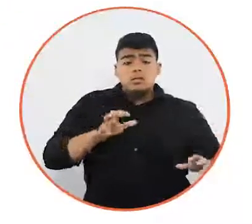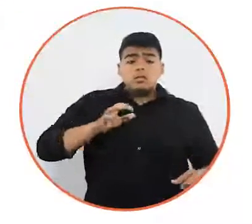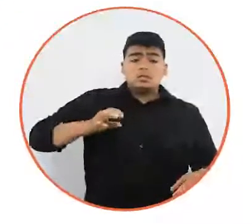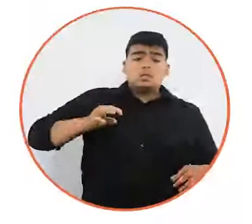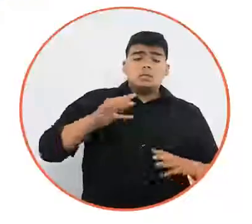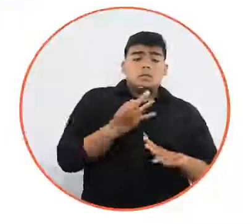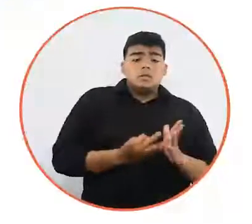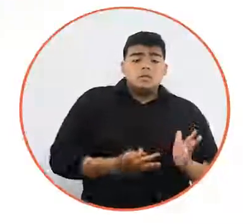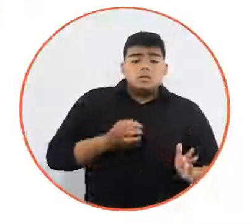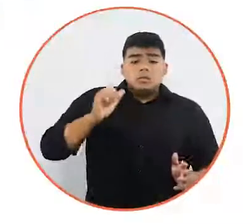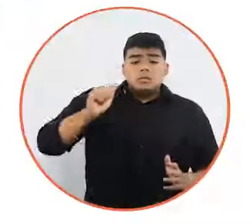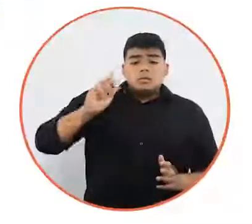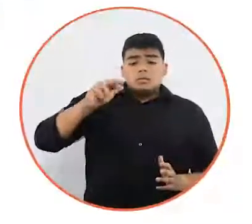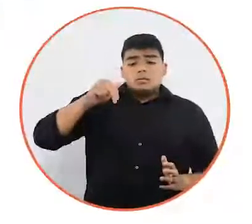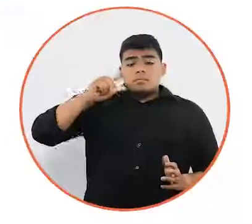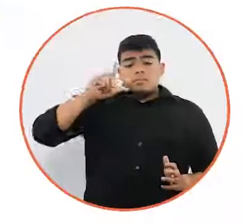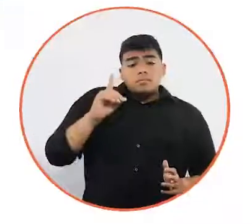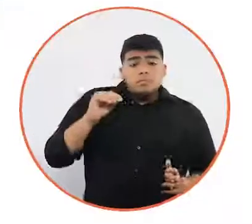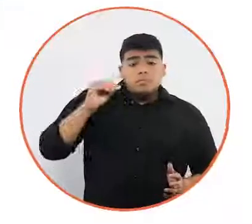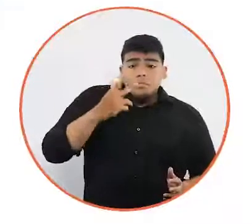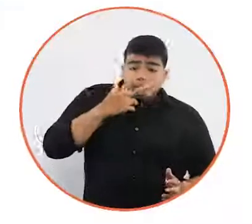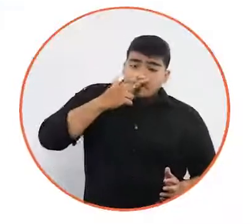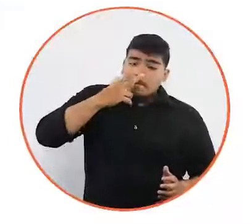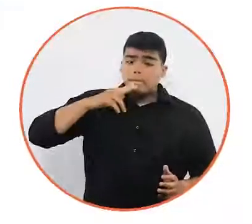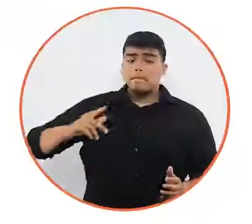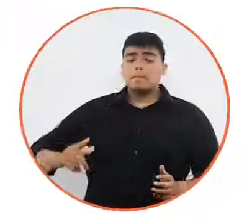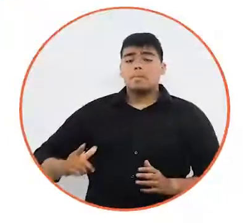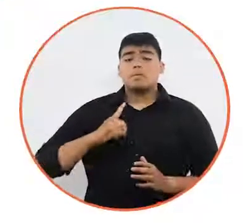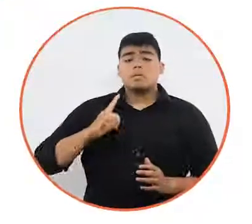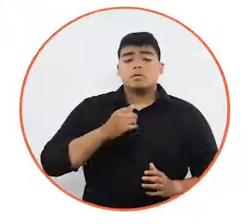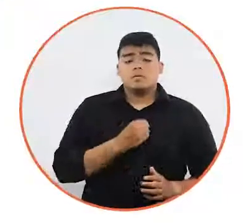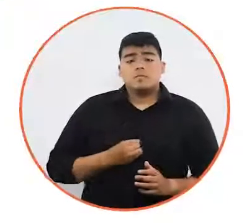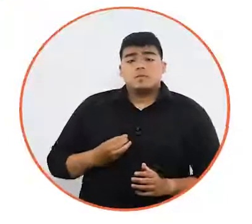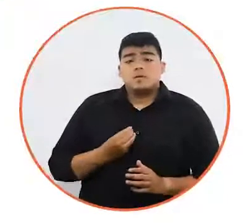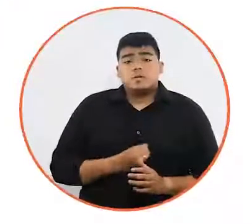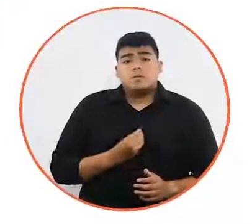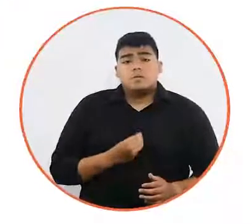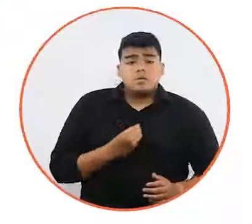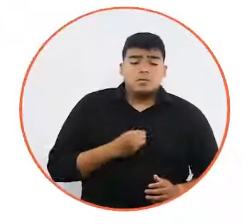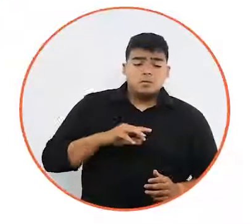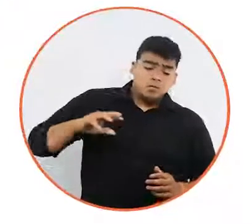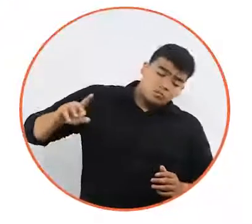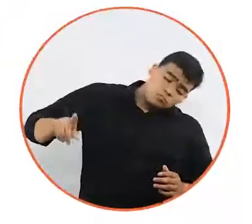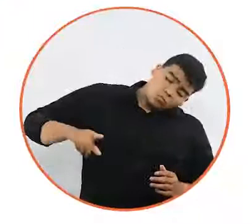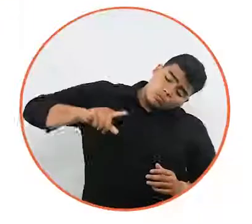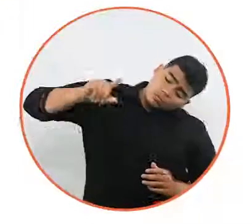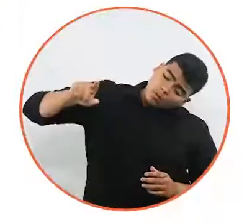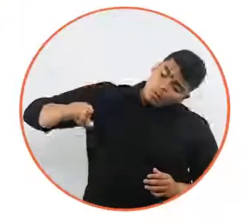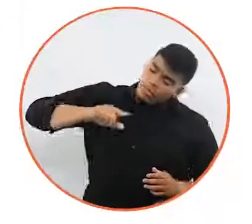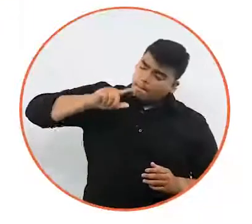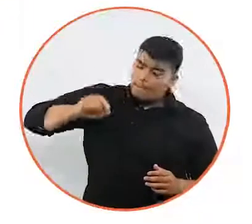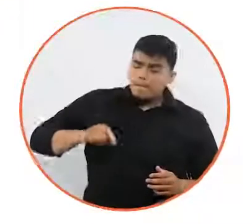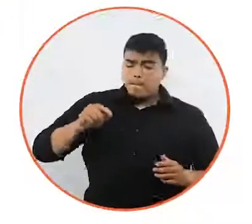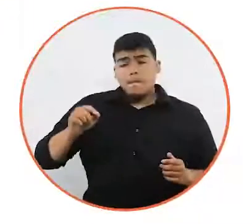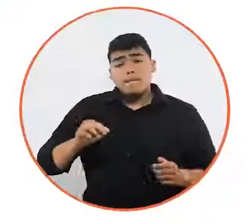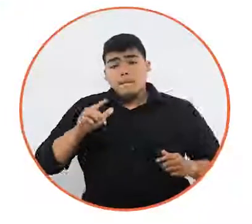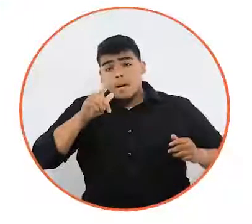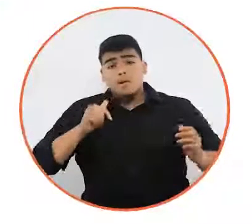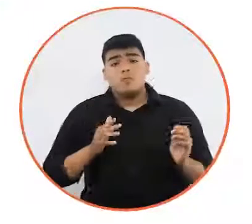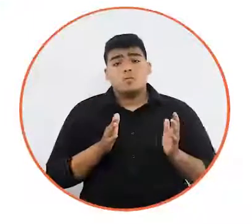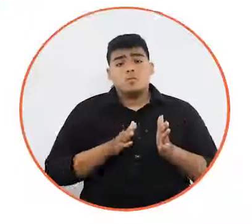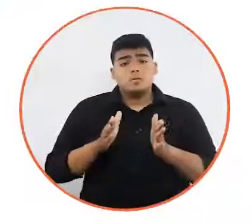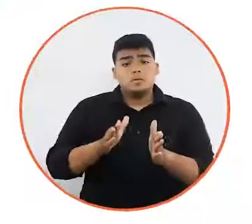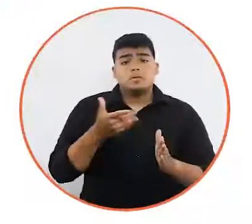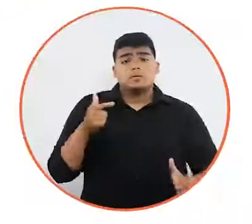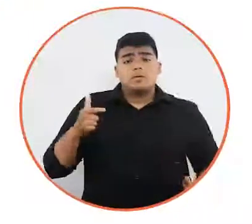Arnaldo Antunes. Você vê que a imagem do rio é como se fosse a imagem da própria vida. Tá? O rio, ele não tem